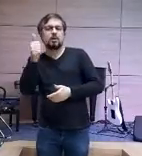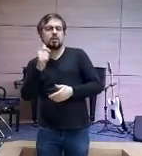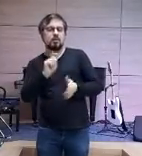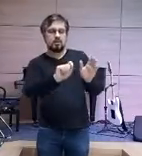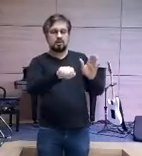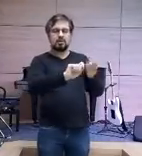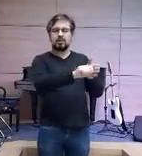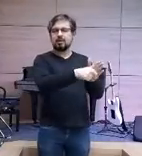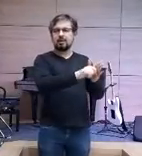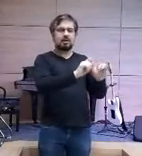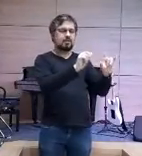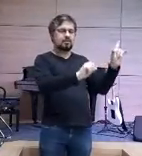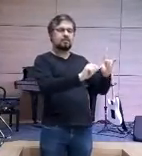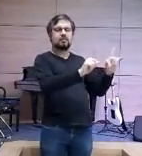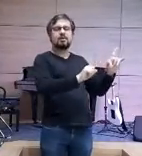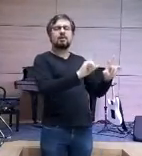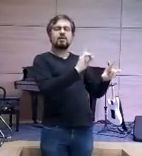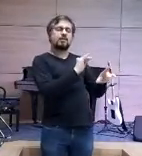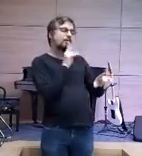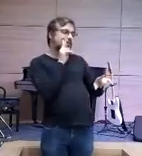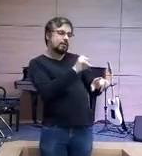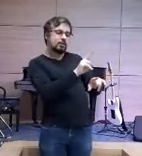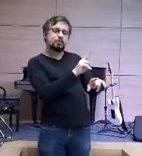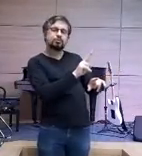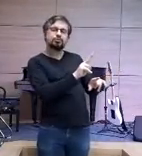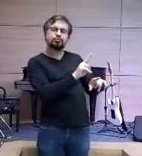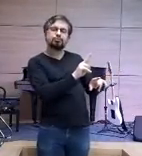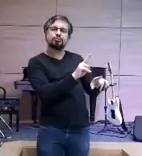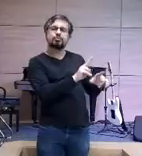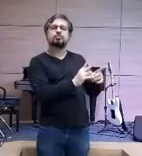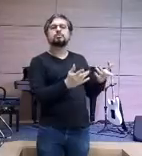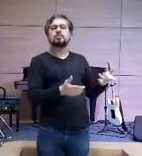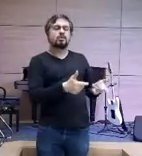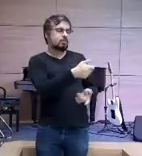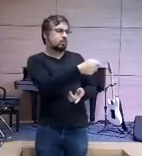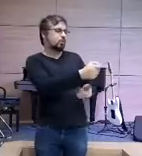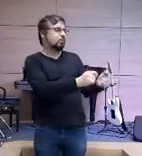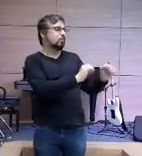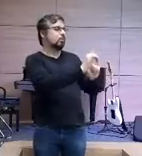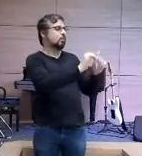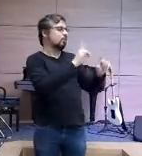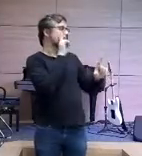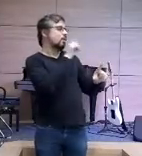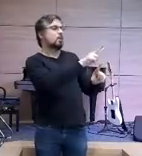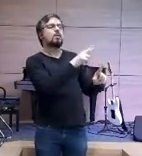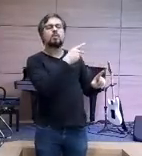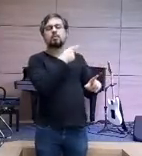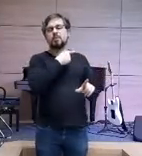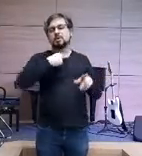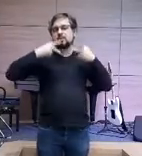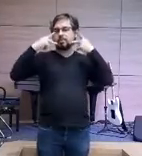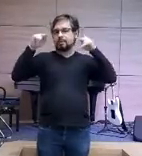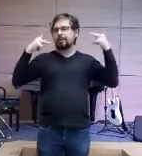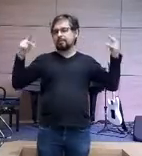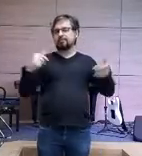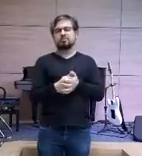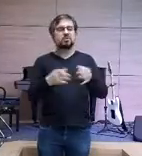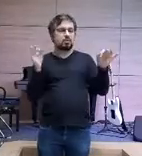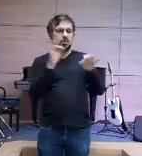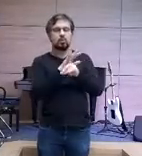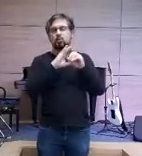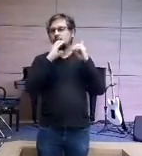melhor ligar a TV colocar no link do YouTube lá e viu as canções ouvir as canções eu pastor pregar é tranquilo